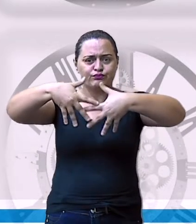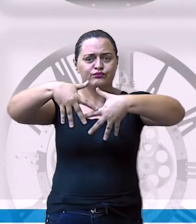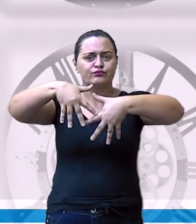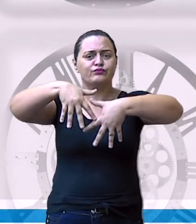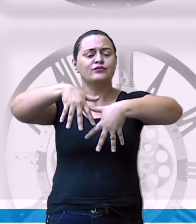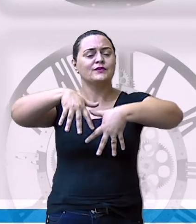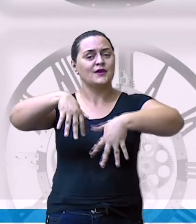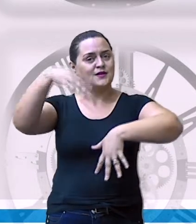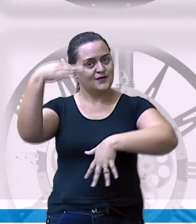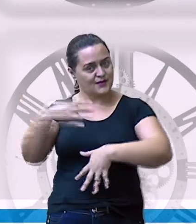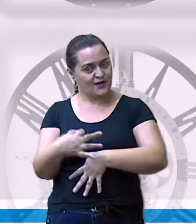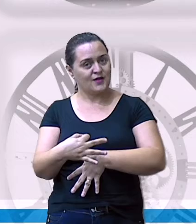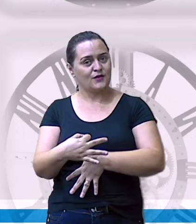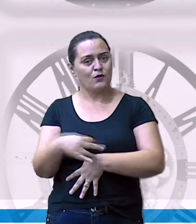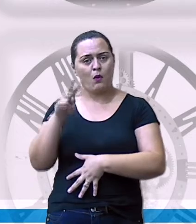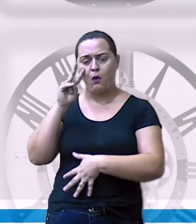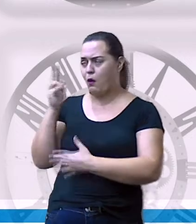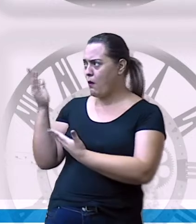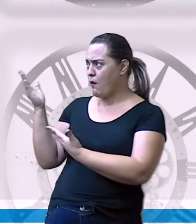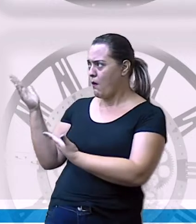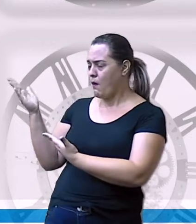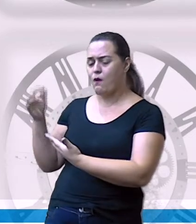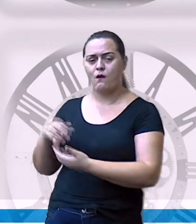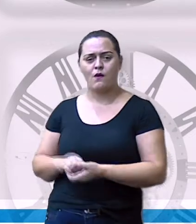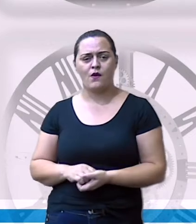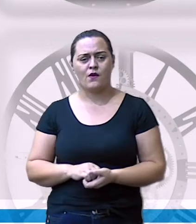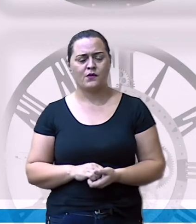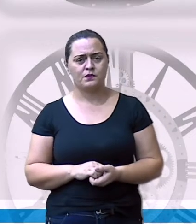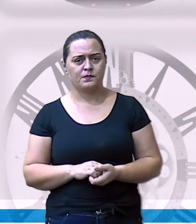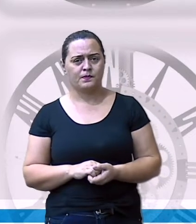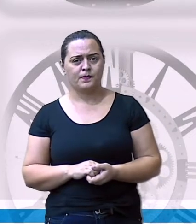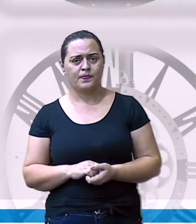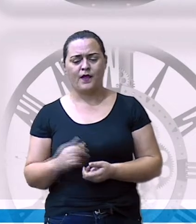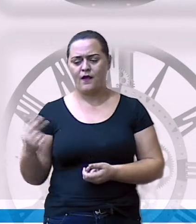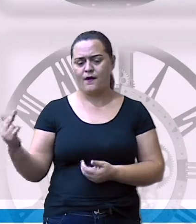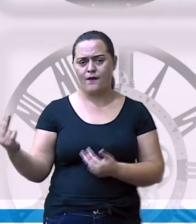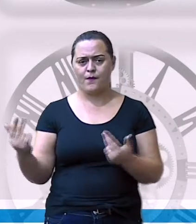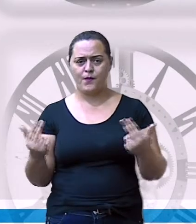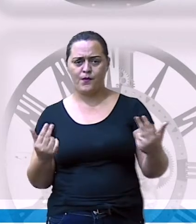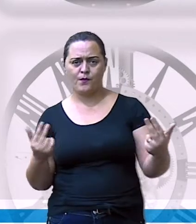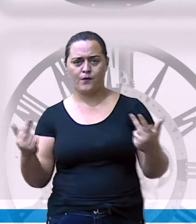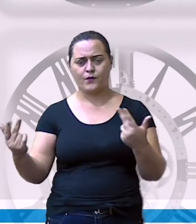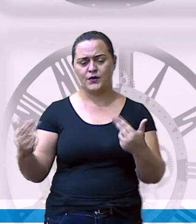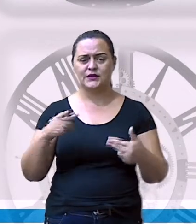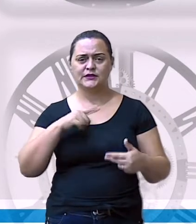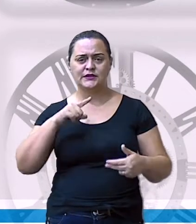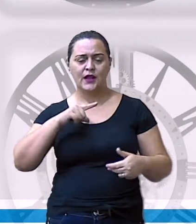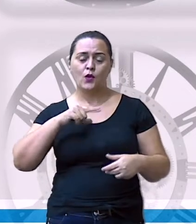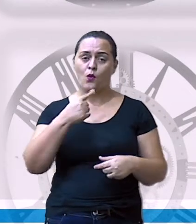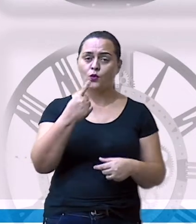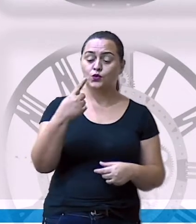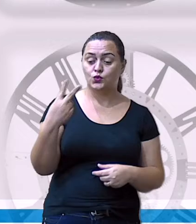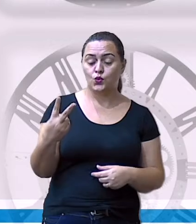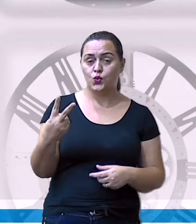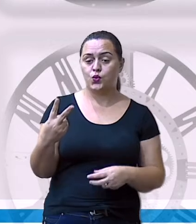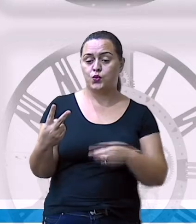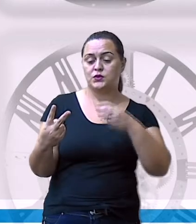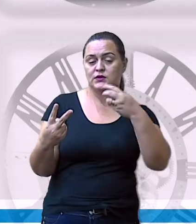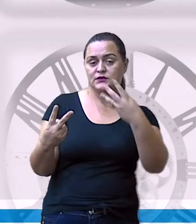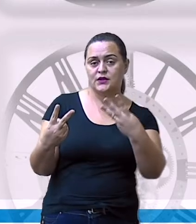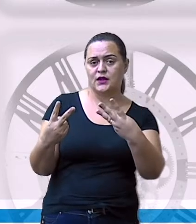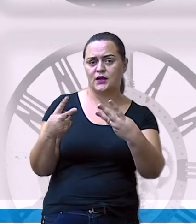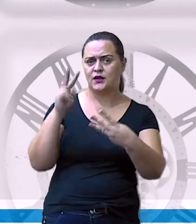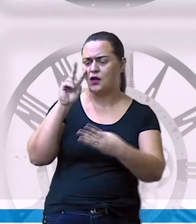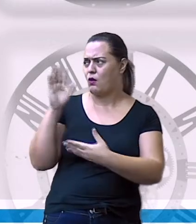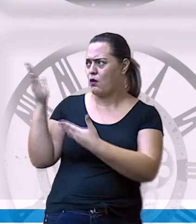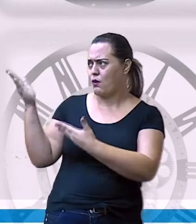e são semelhantes de uma ou mais vizinhas. Então, elas vão se encaixando, e são bem